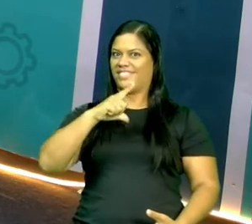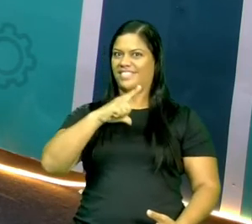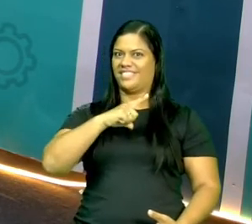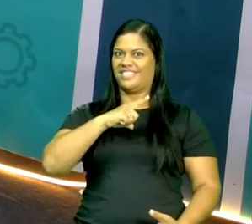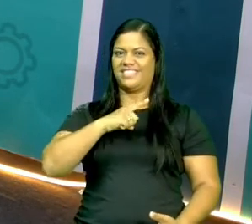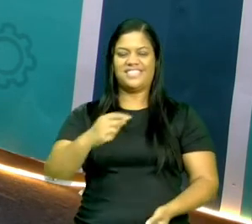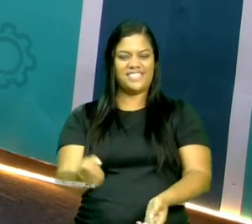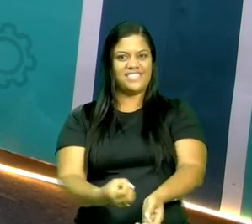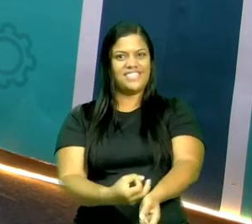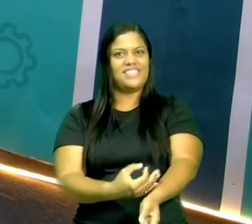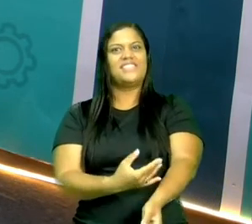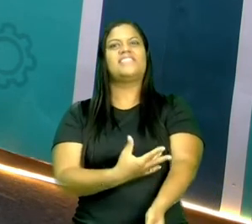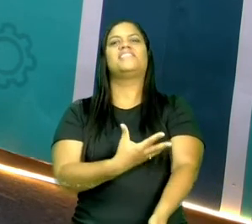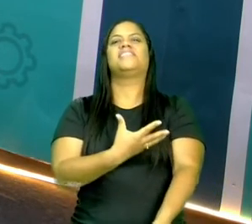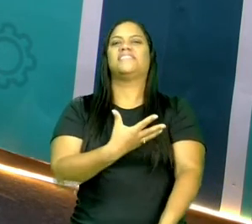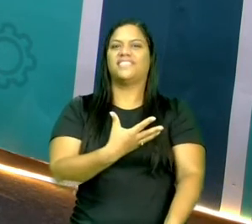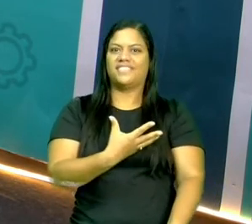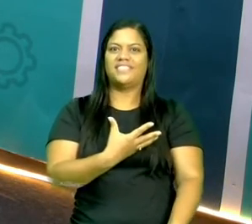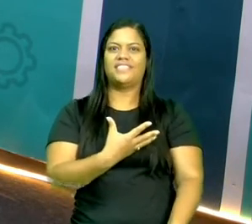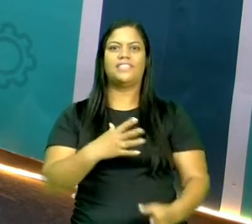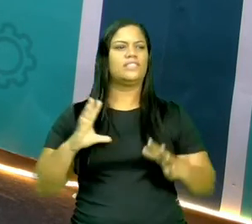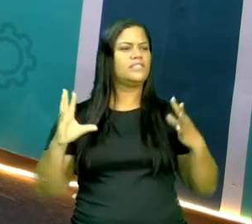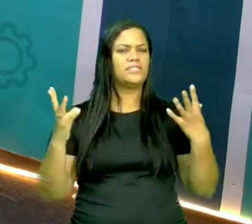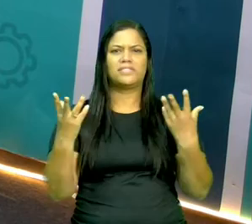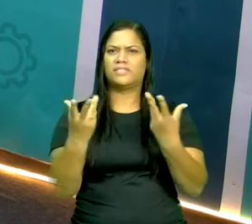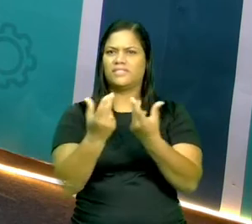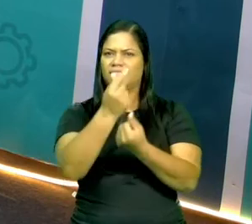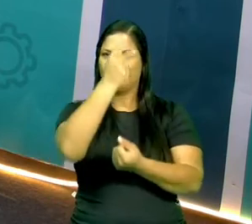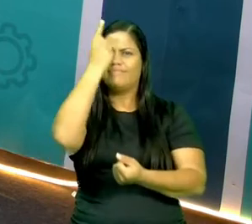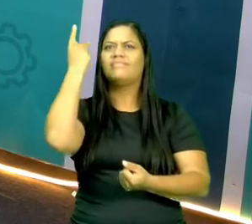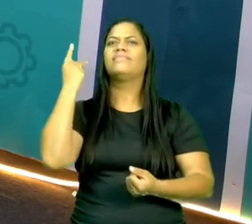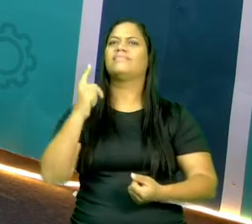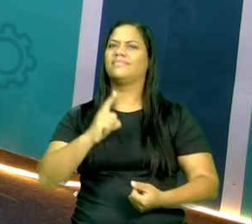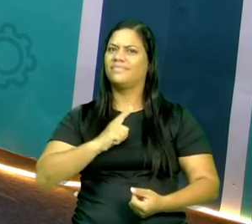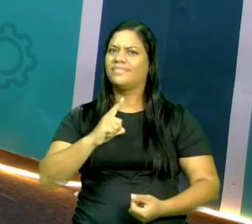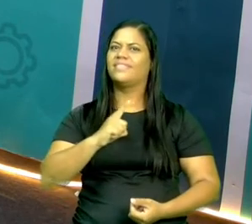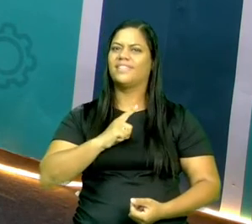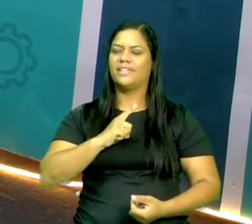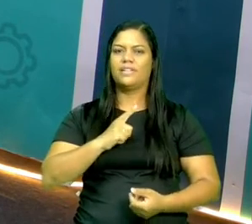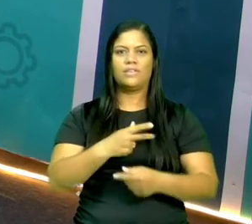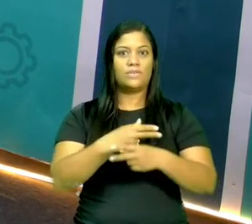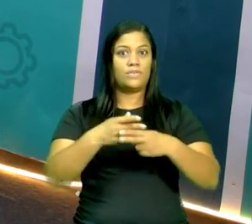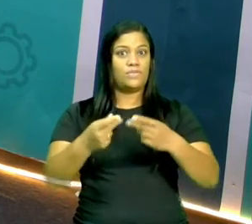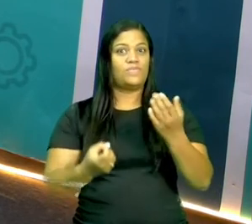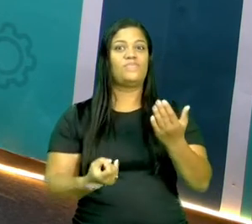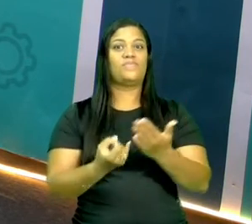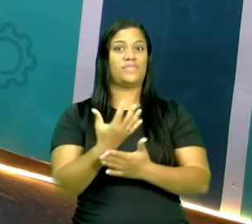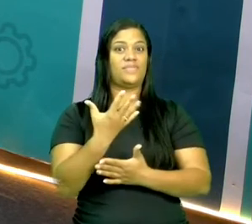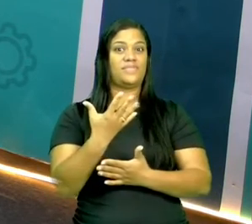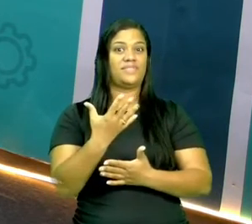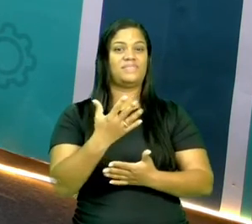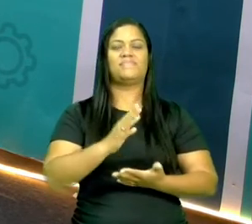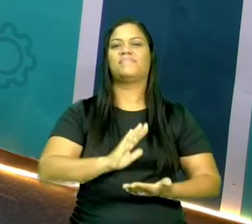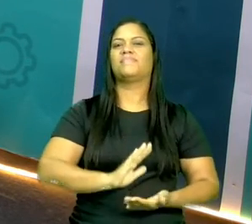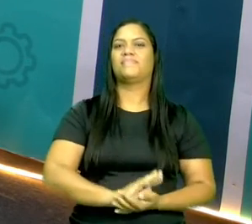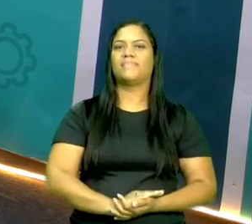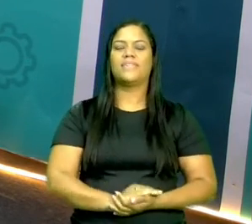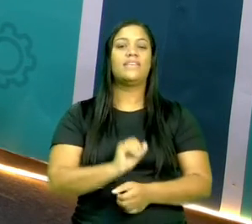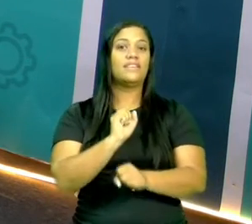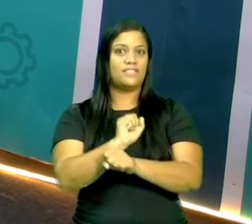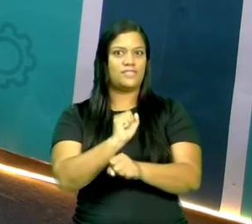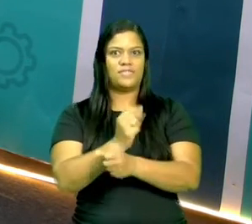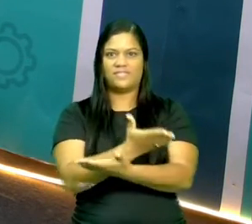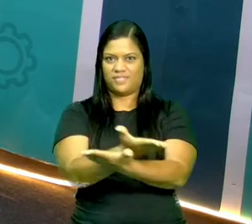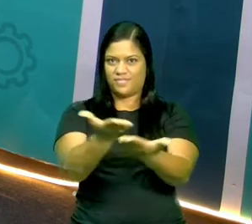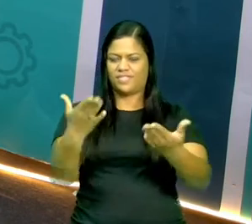dessas emoções que todos nós sentimos quando algo acontece, né? Isso. A tia espera que